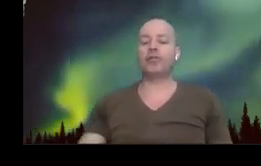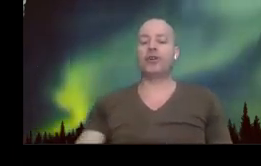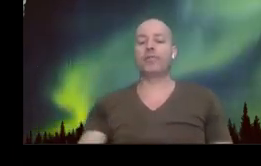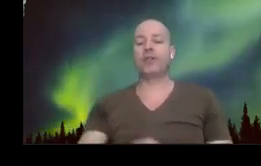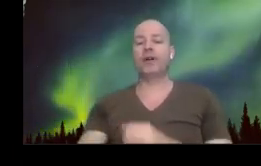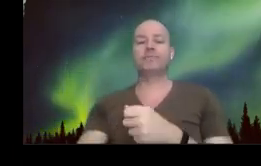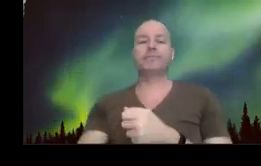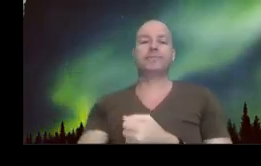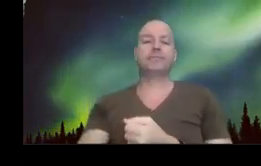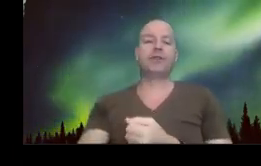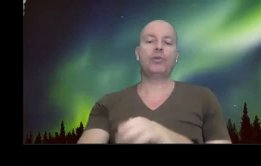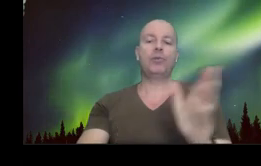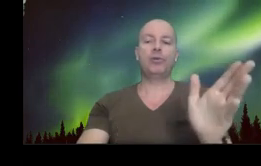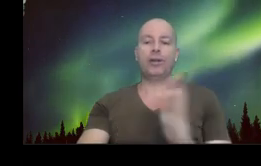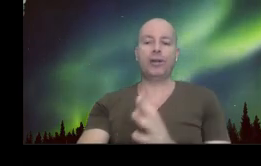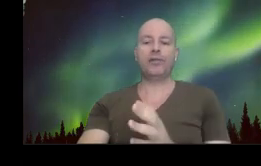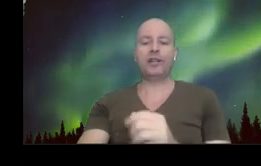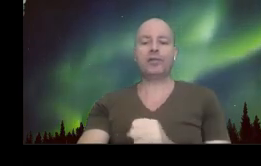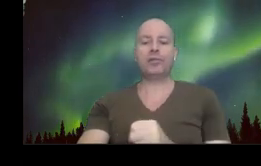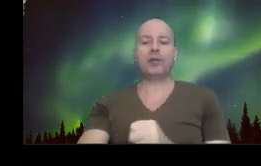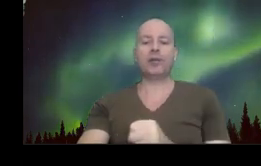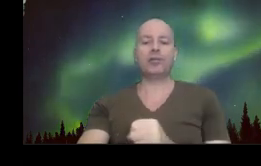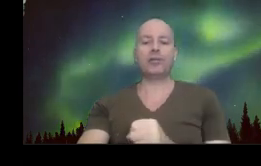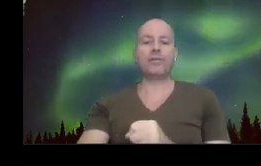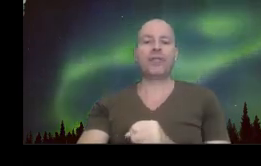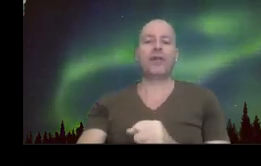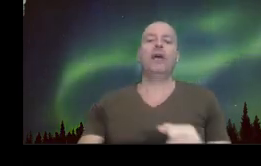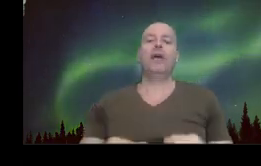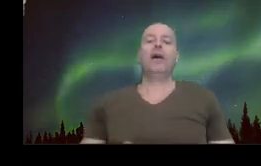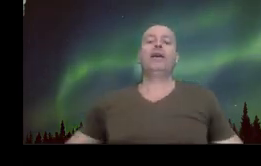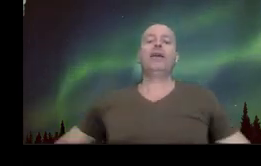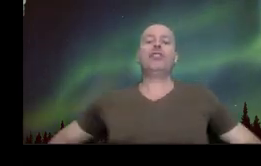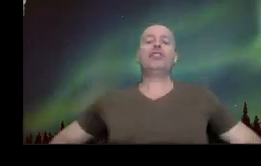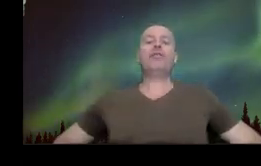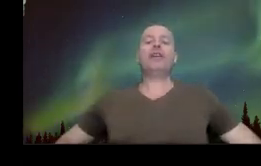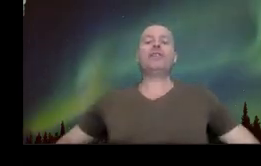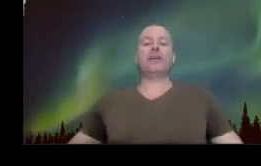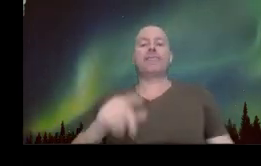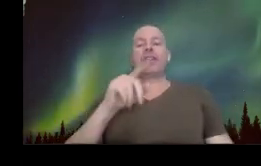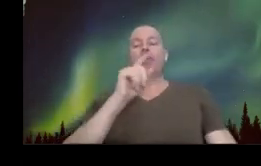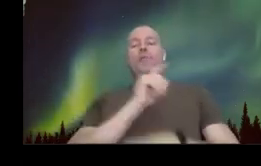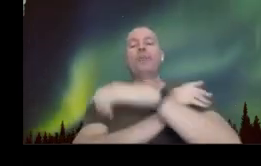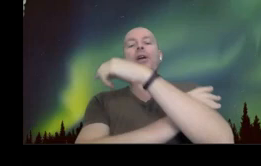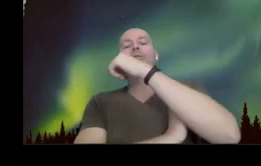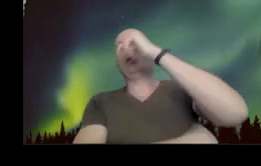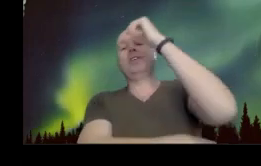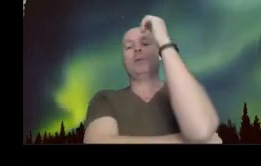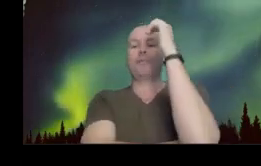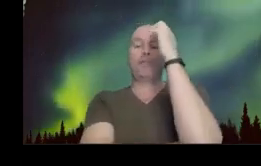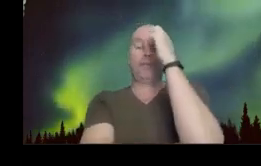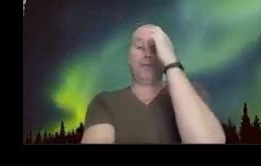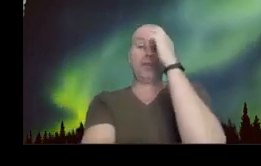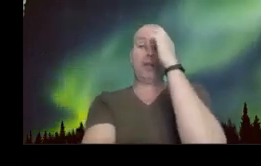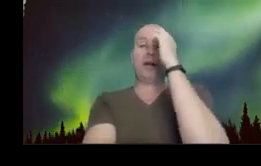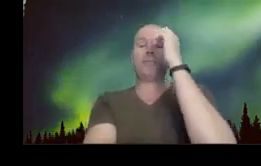grandes para proteger, tá? Não tem muito o que falar sobre isso. E aí a gente vem assim. O primeiro de